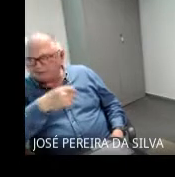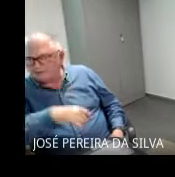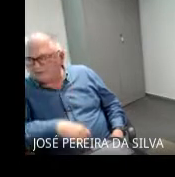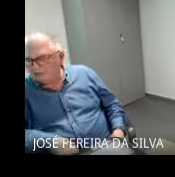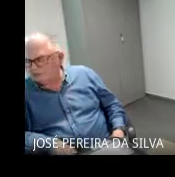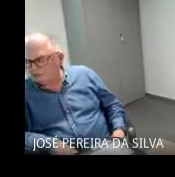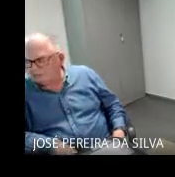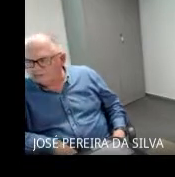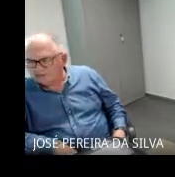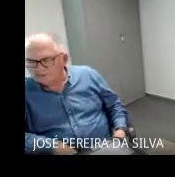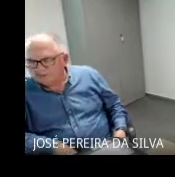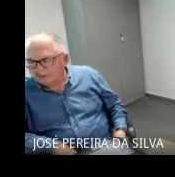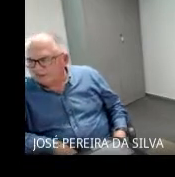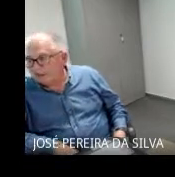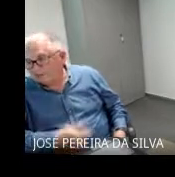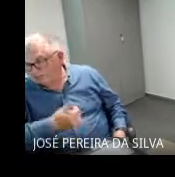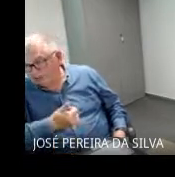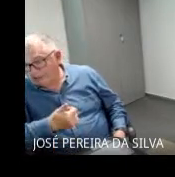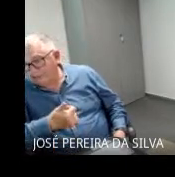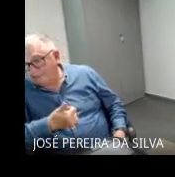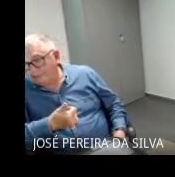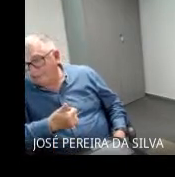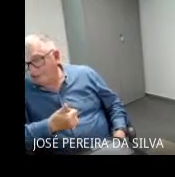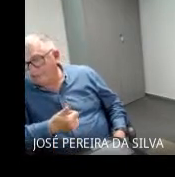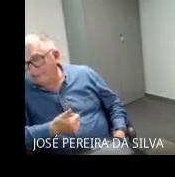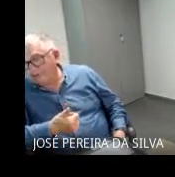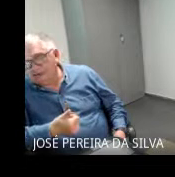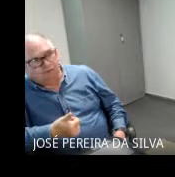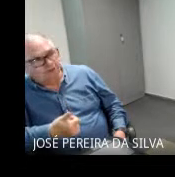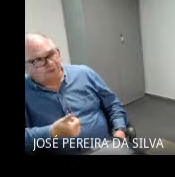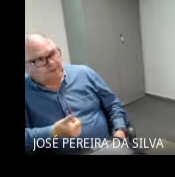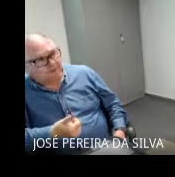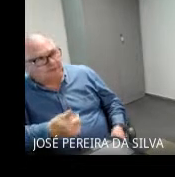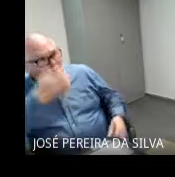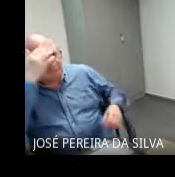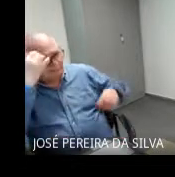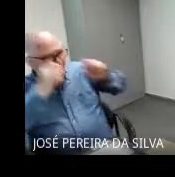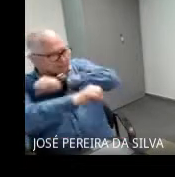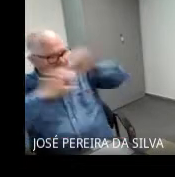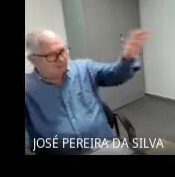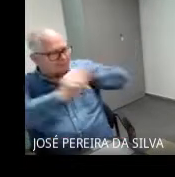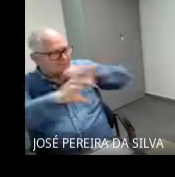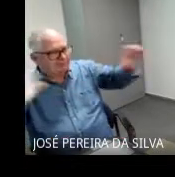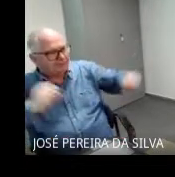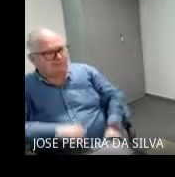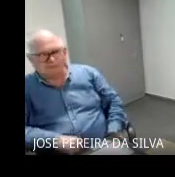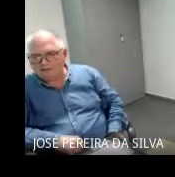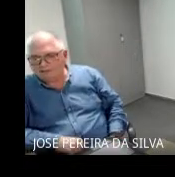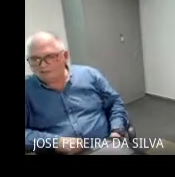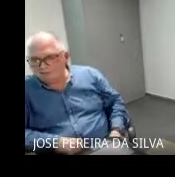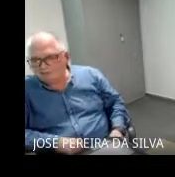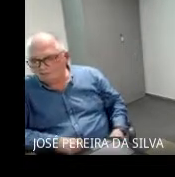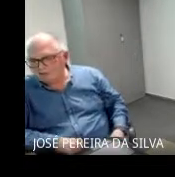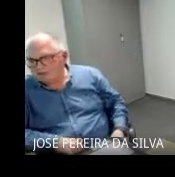né? Nós trabalhamos muito com isso. Com ênfase no frontal e com muitos transversais. Nós vamos pegar o frontal aqui, muitos transversais no frontal.